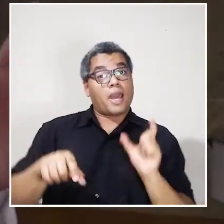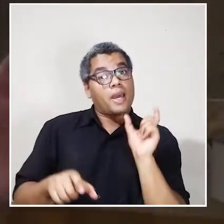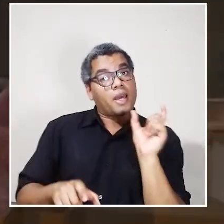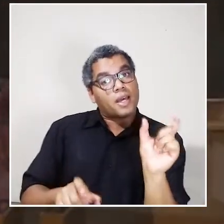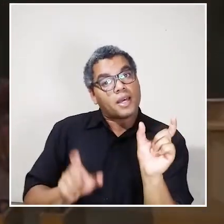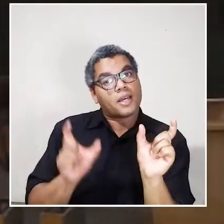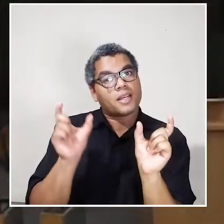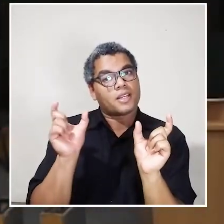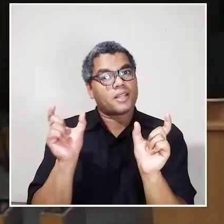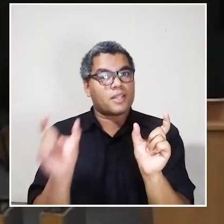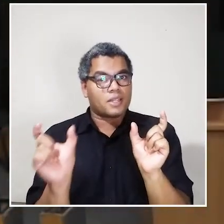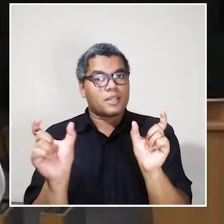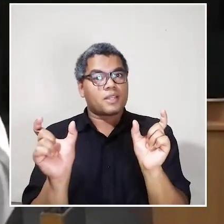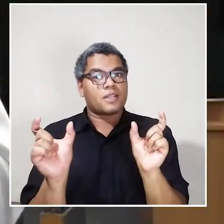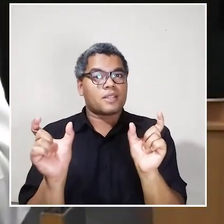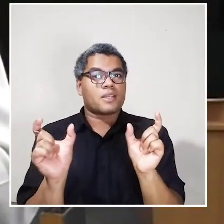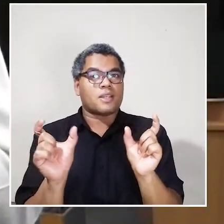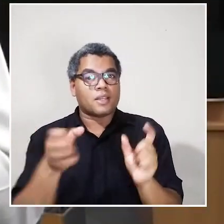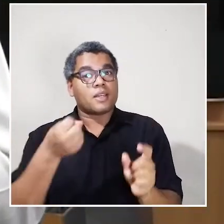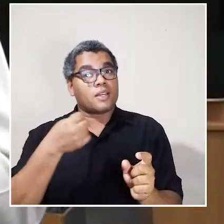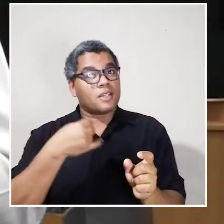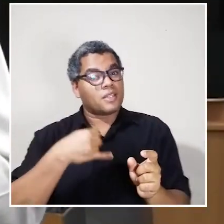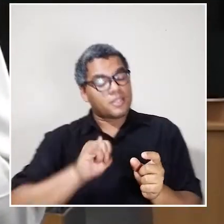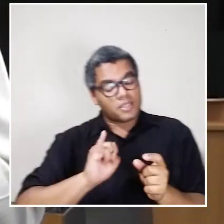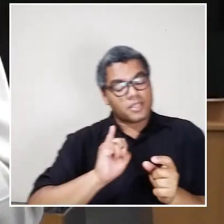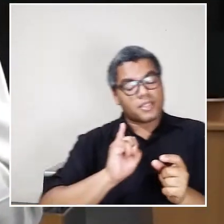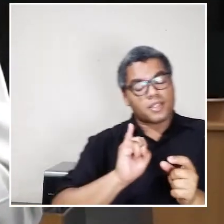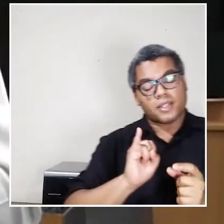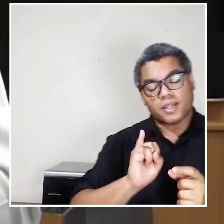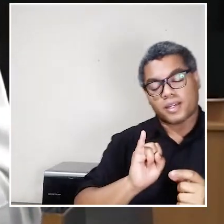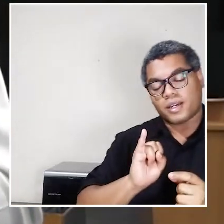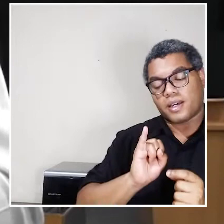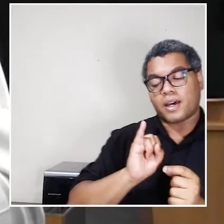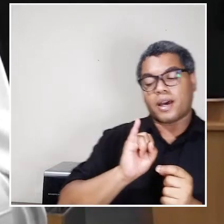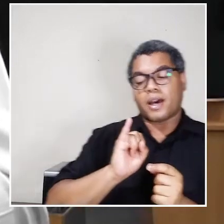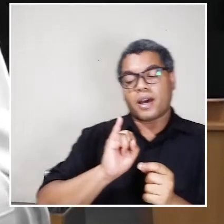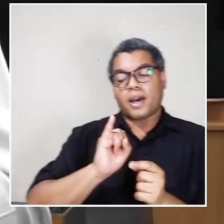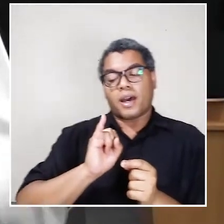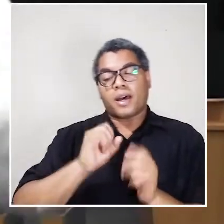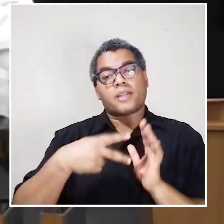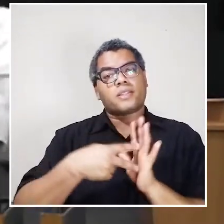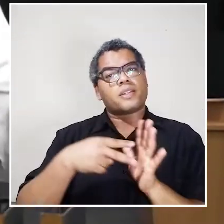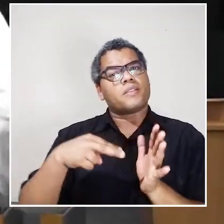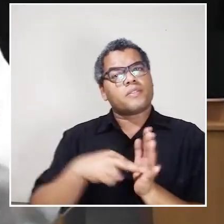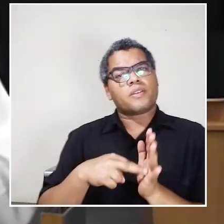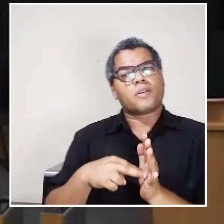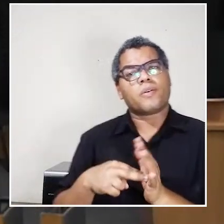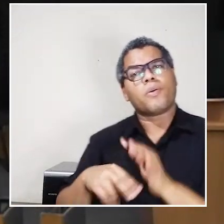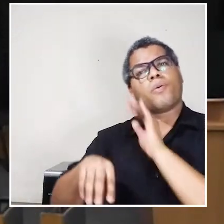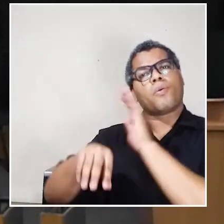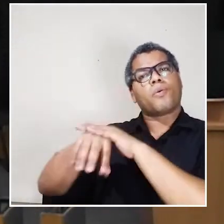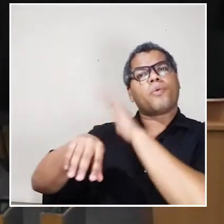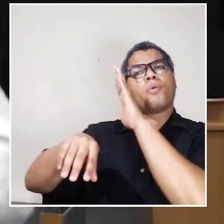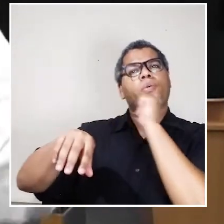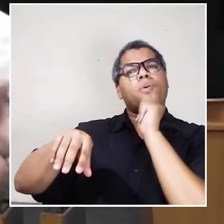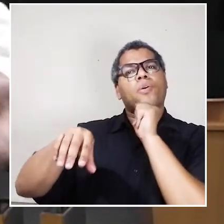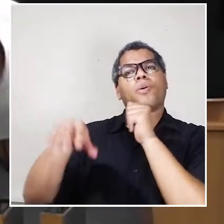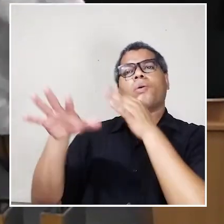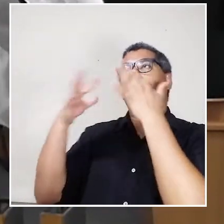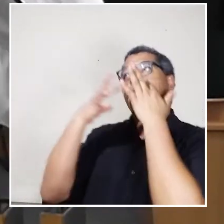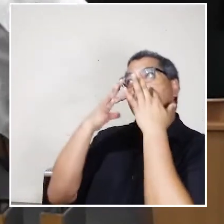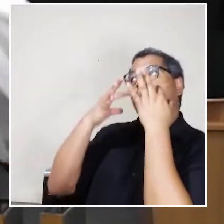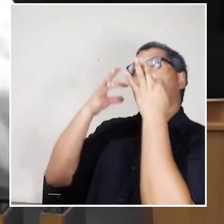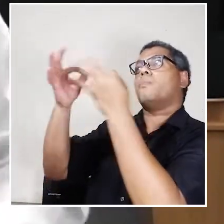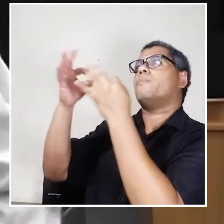Estas expressões que se constituem numa invocação, como quem